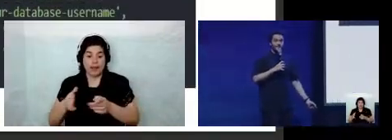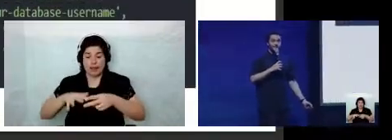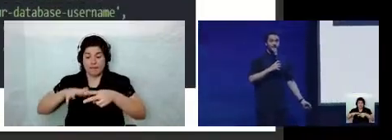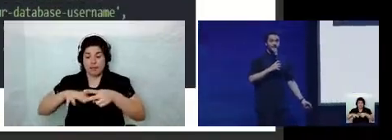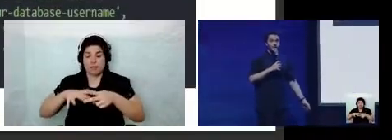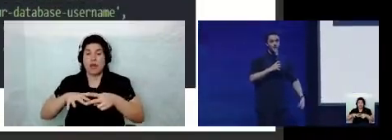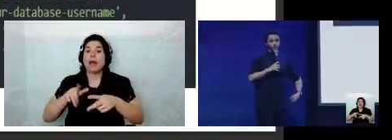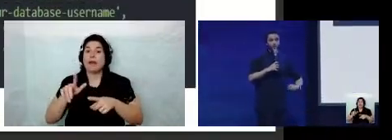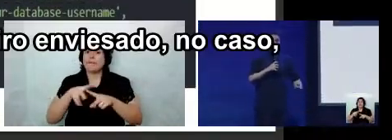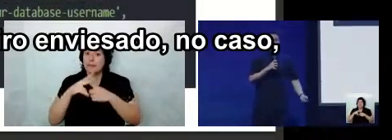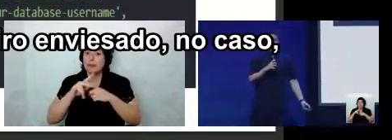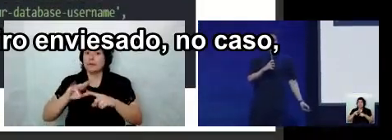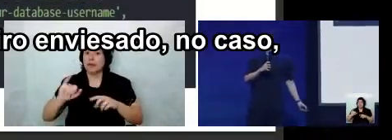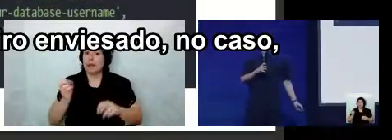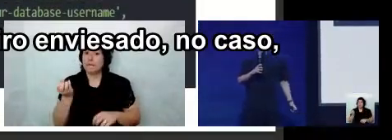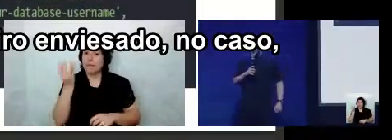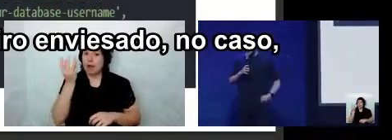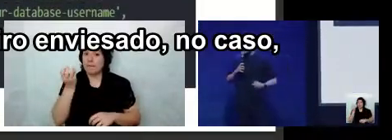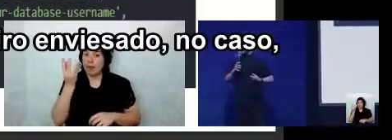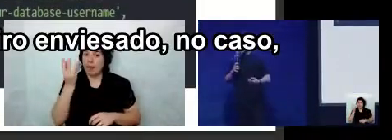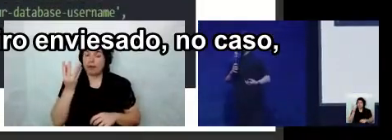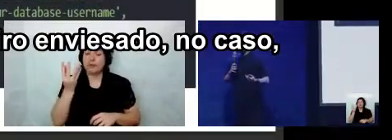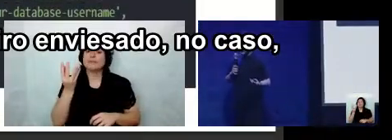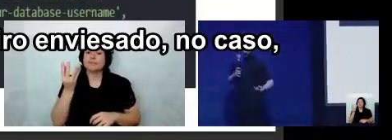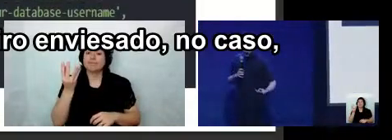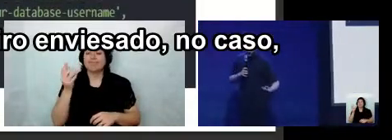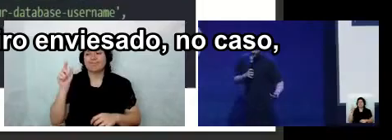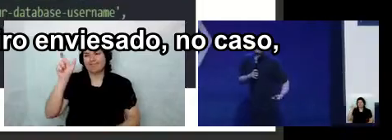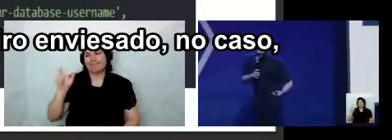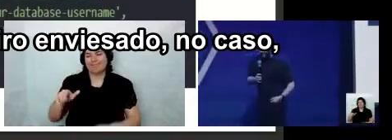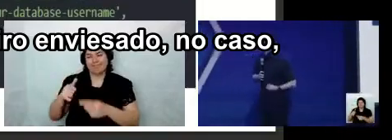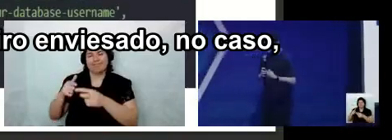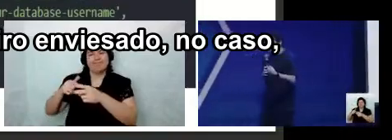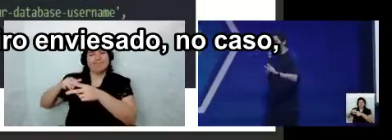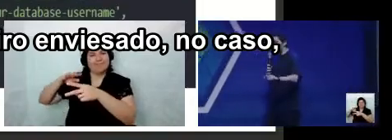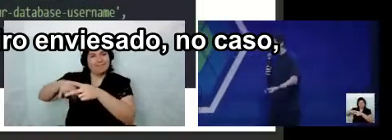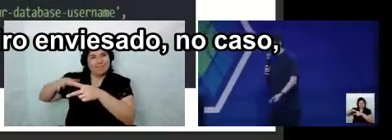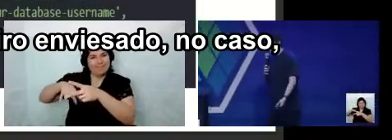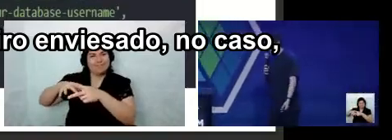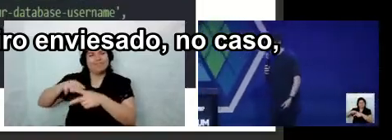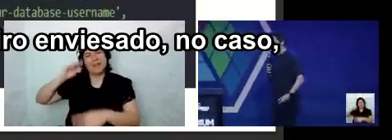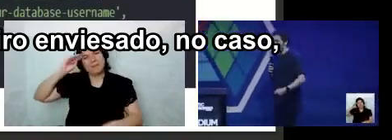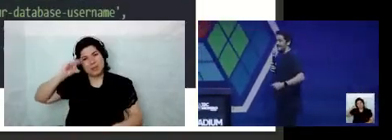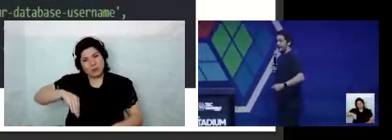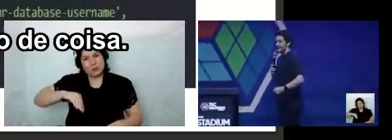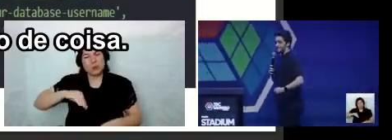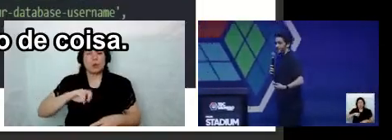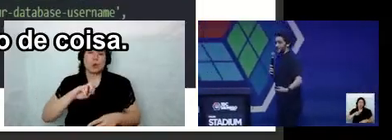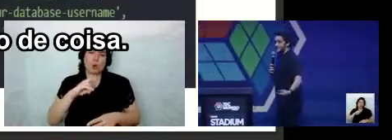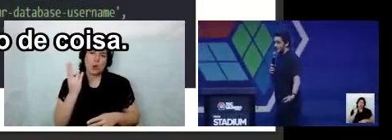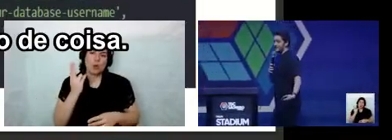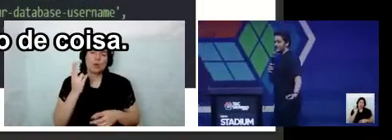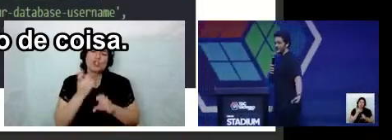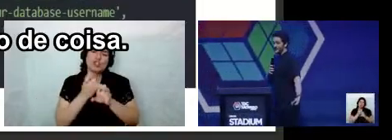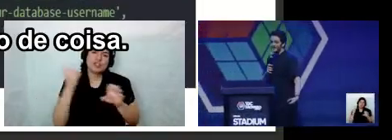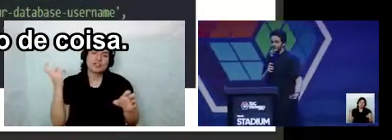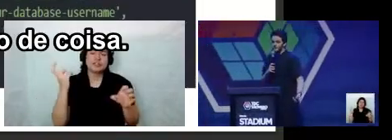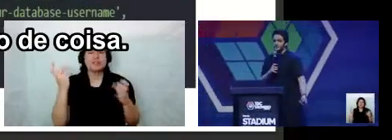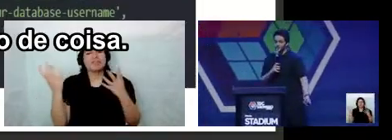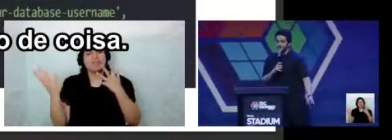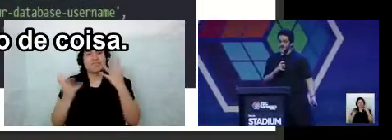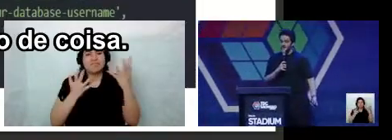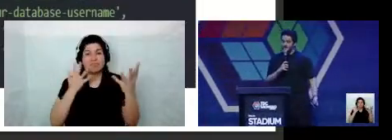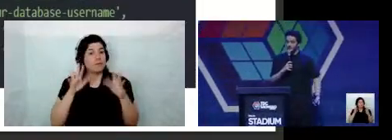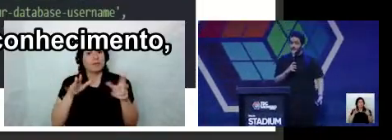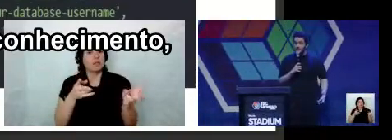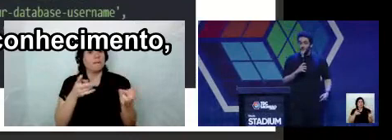apitar. Um desenvolvedor preguiçoso, um engenheiro, enfim, enviesado no caso, ele pode não identificar esse tipo